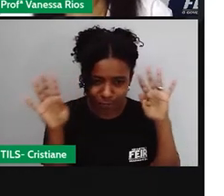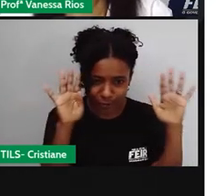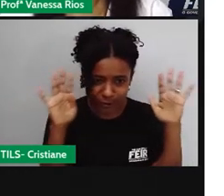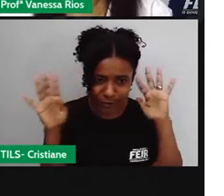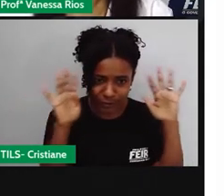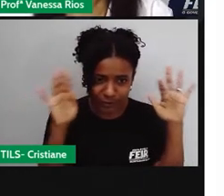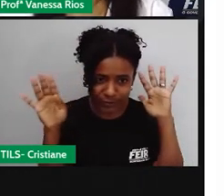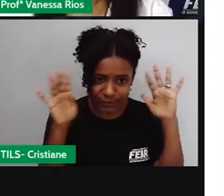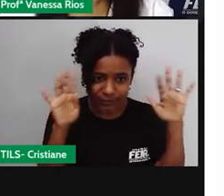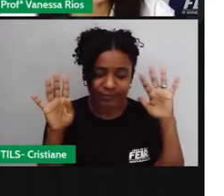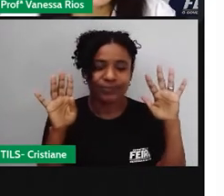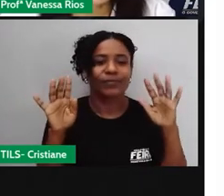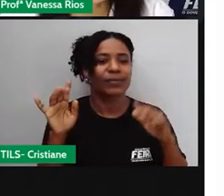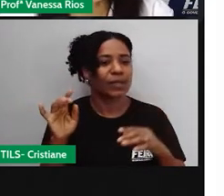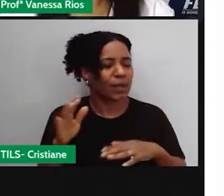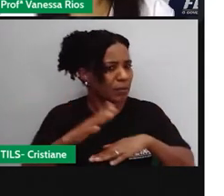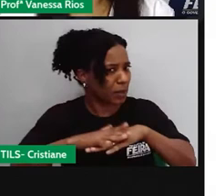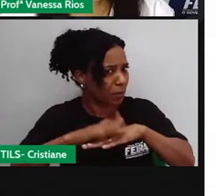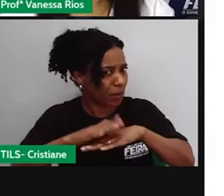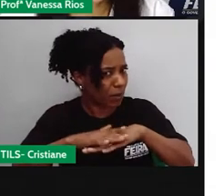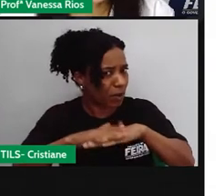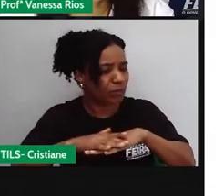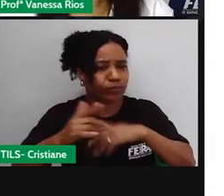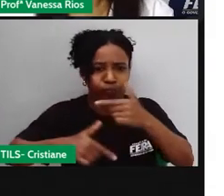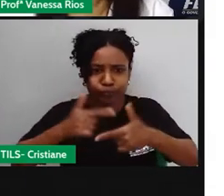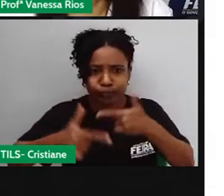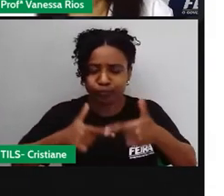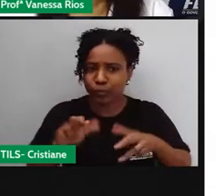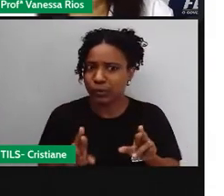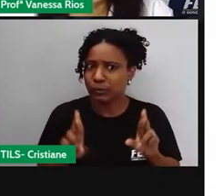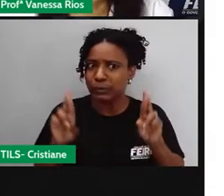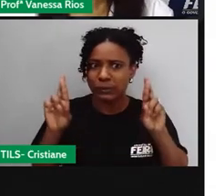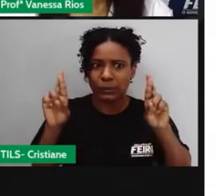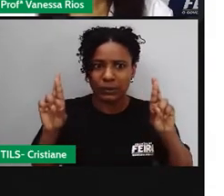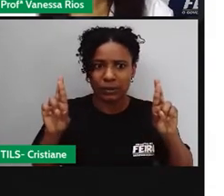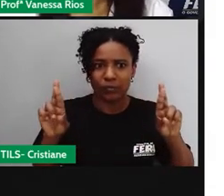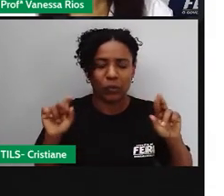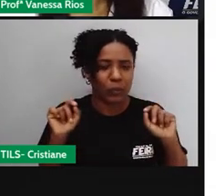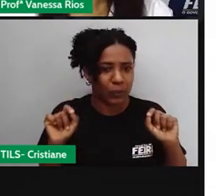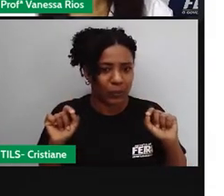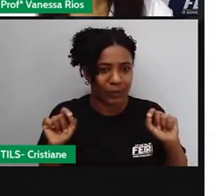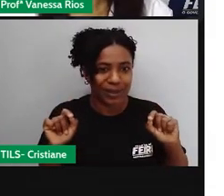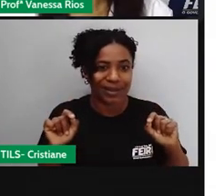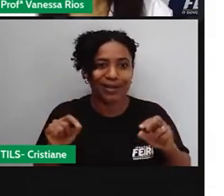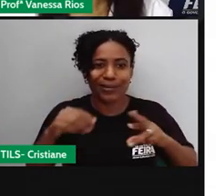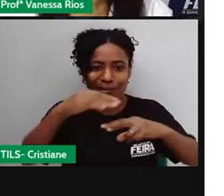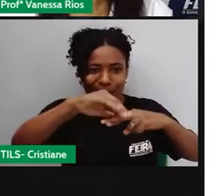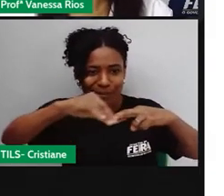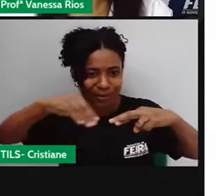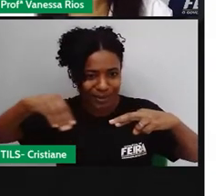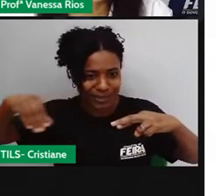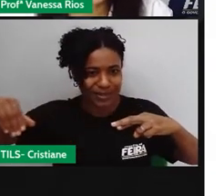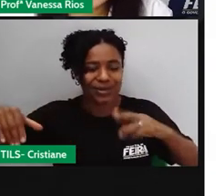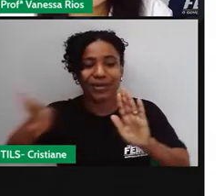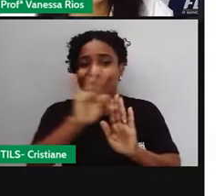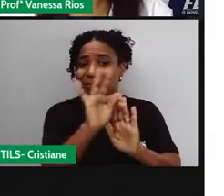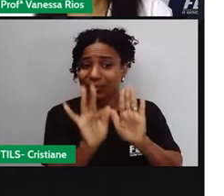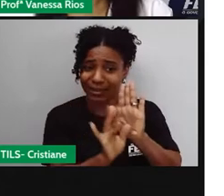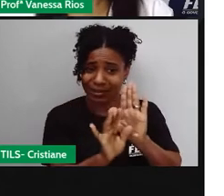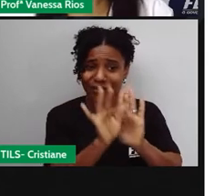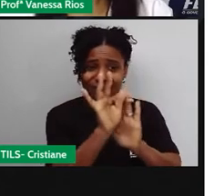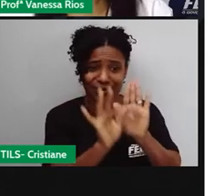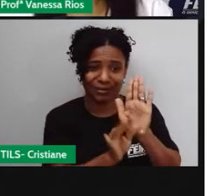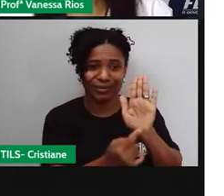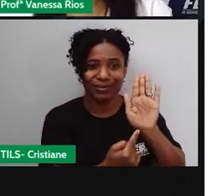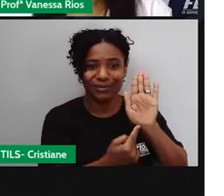ao seu fazer, às suas ações. Porque o cordel é um tipo de texto que pode ser utilizado, inclusive,